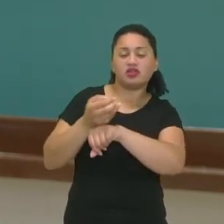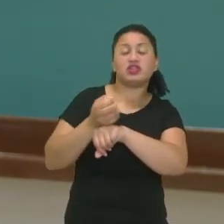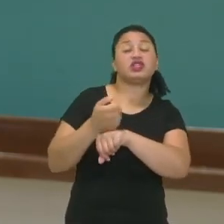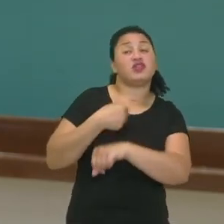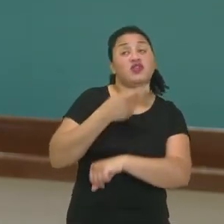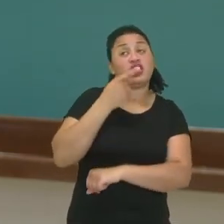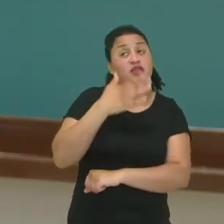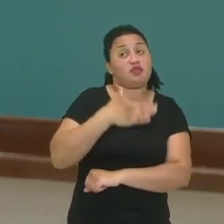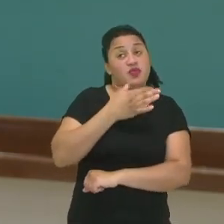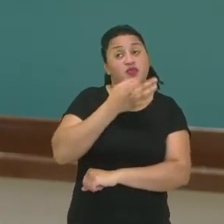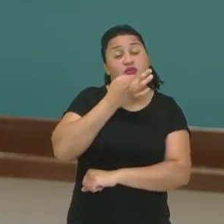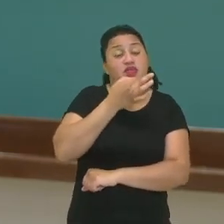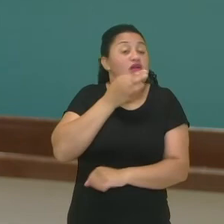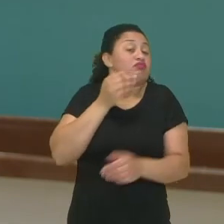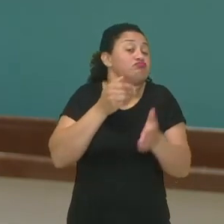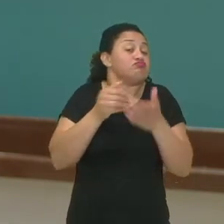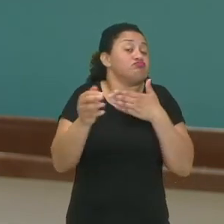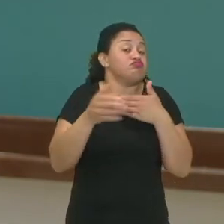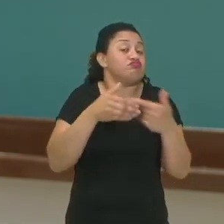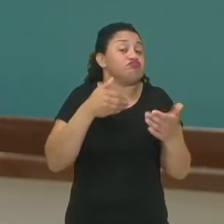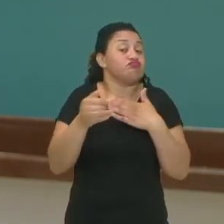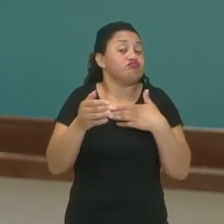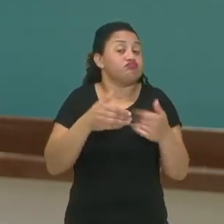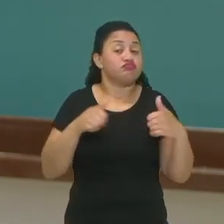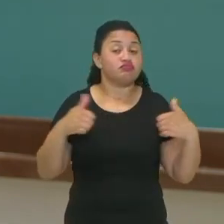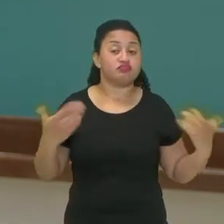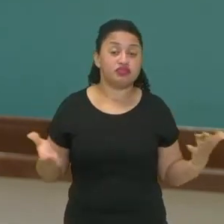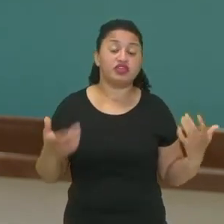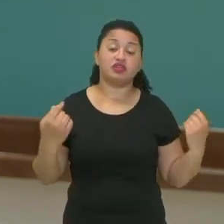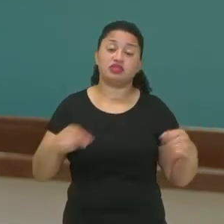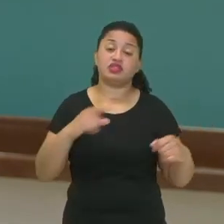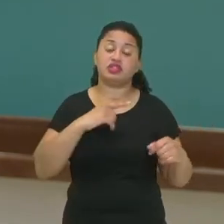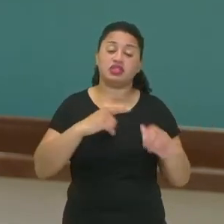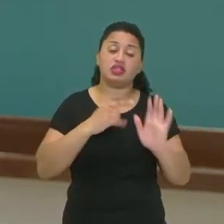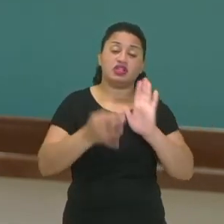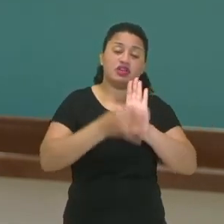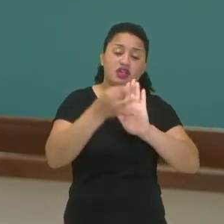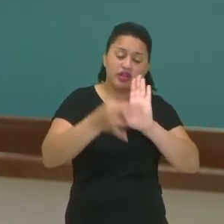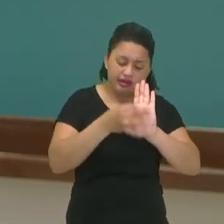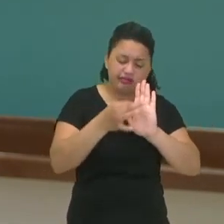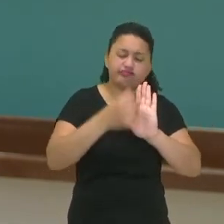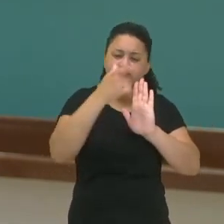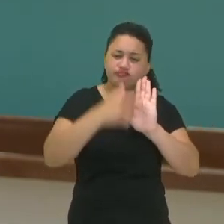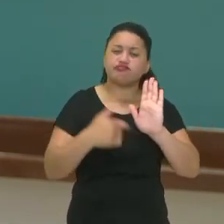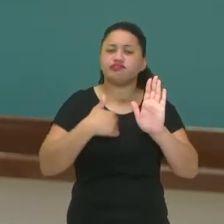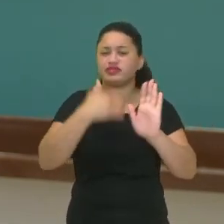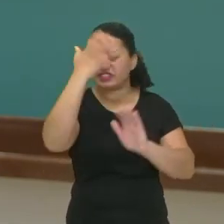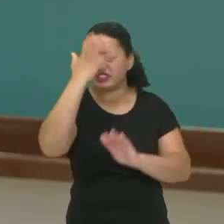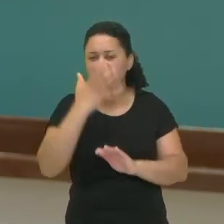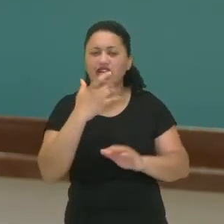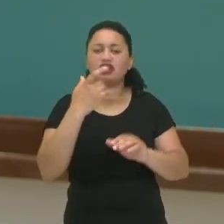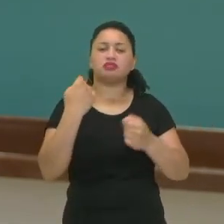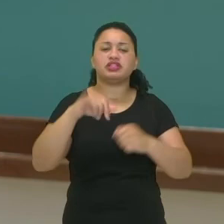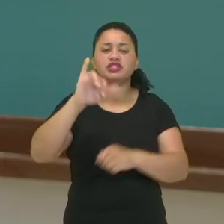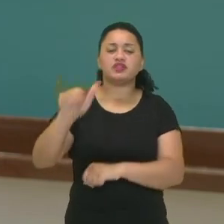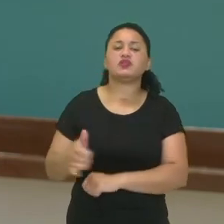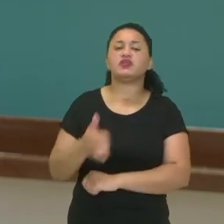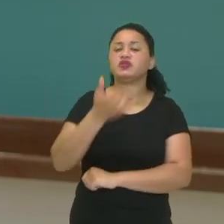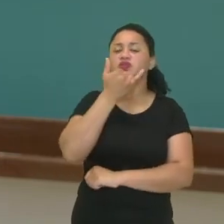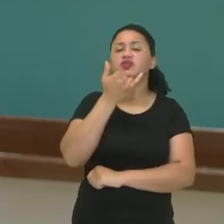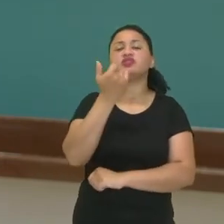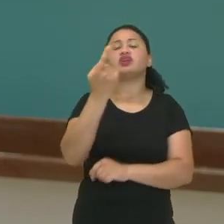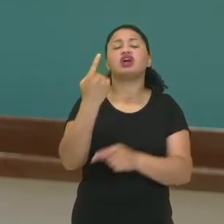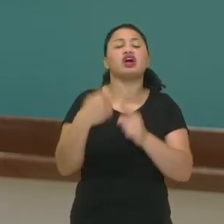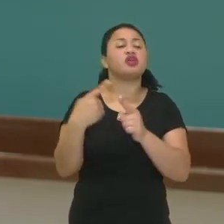opinião, pouco importa. Então você tem que ter um argumento forte, tem que justificar,